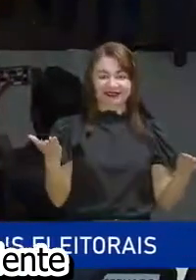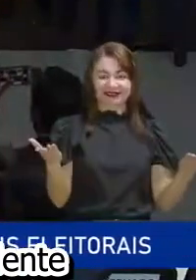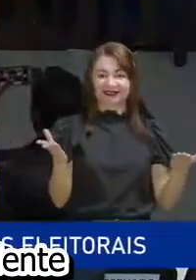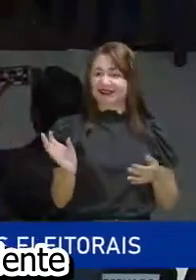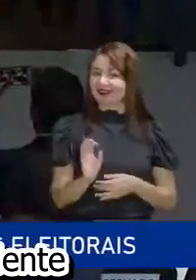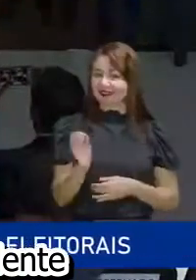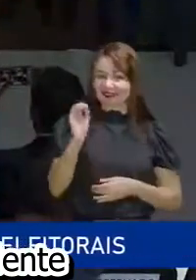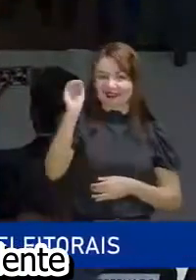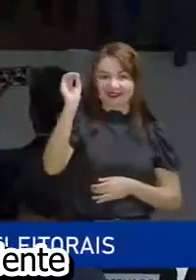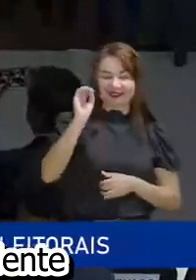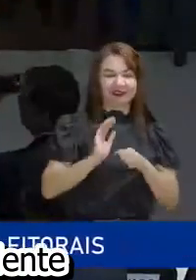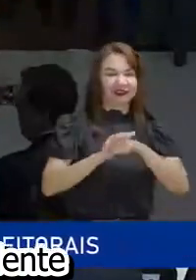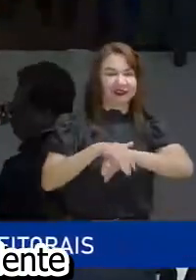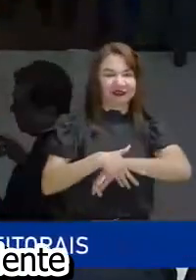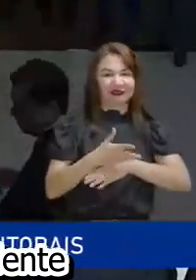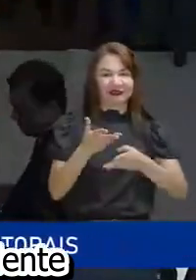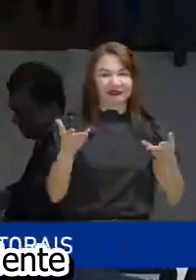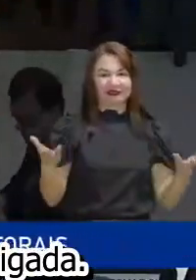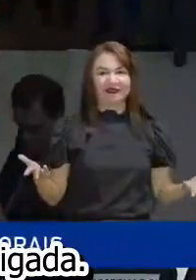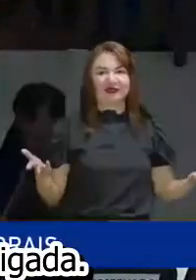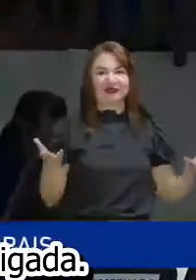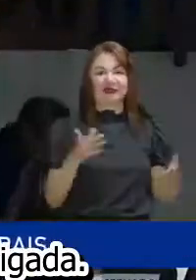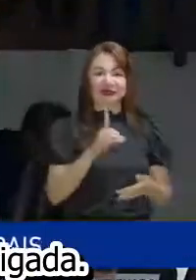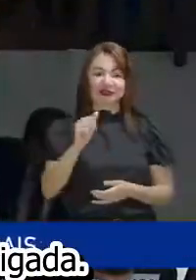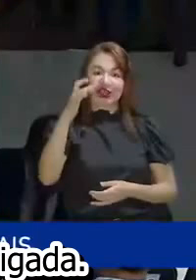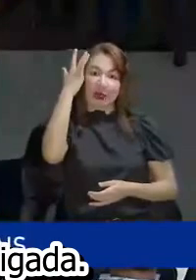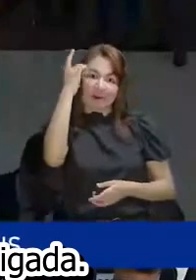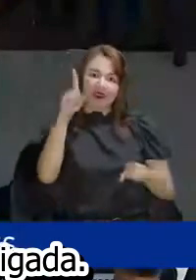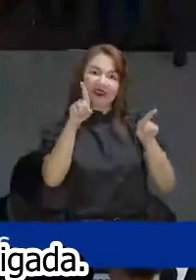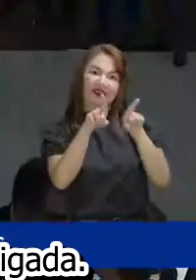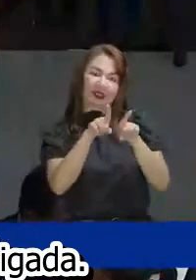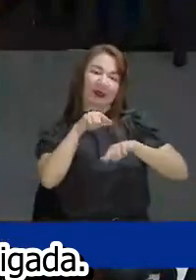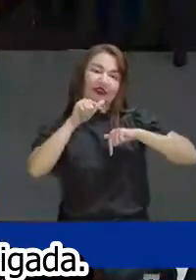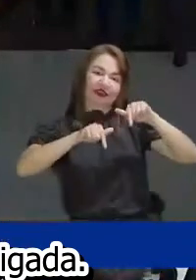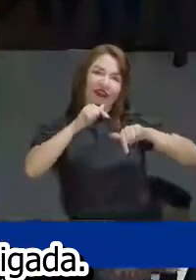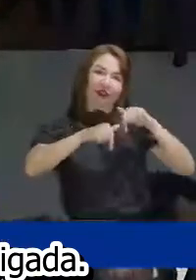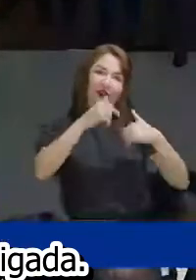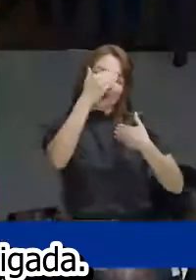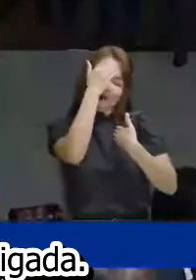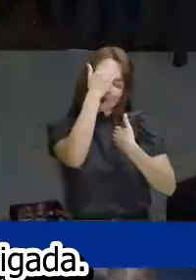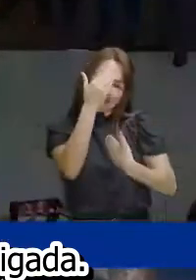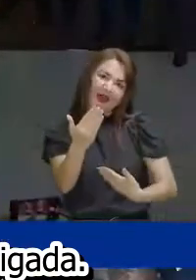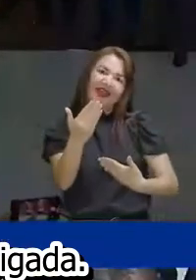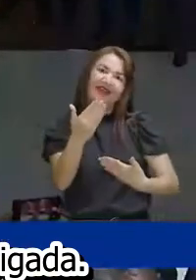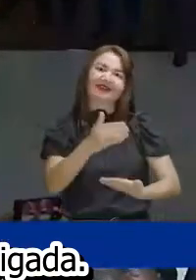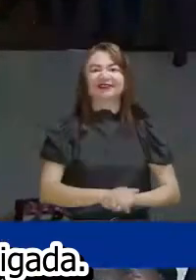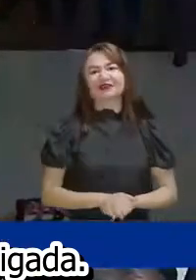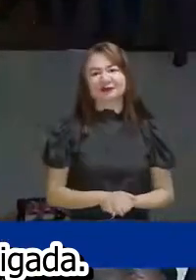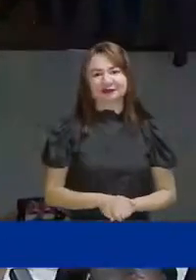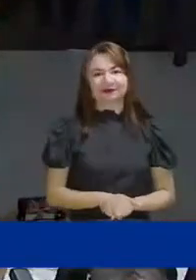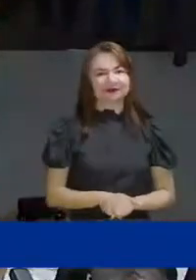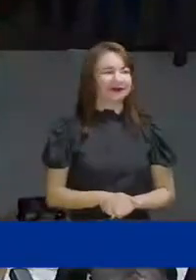uma excelente noite a todos e um excelente dia amanhã também de trabalhos. Nosso muito obrigada.